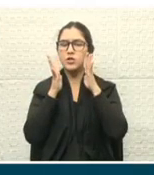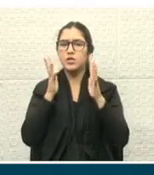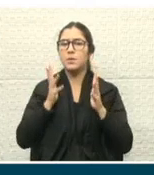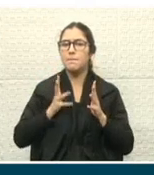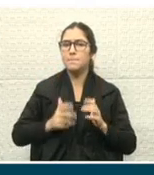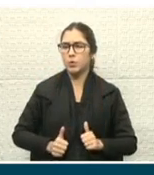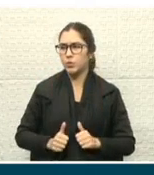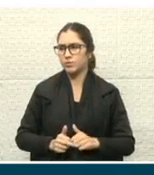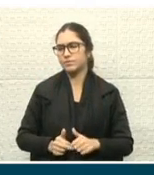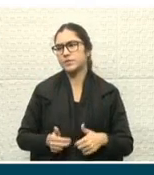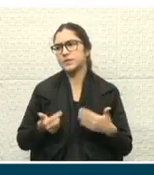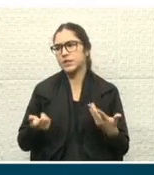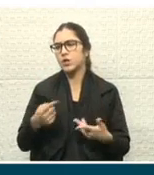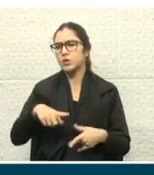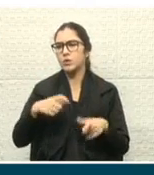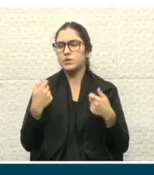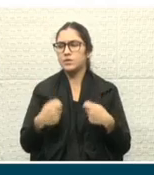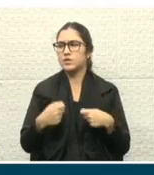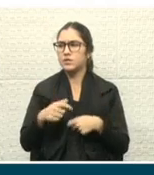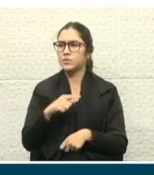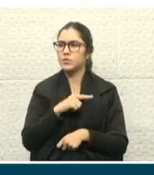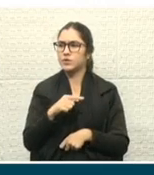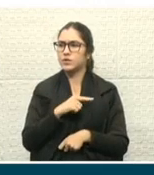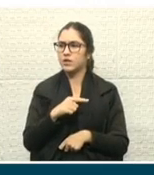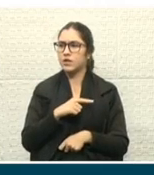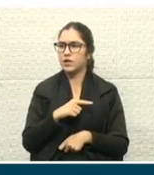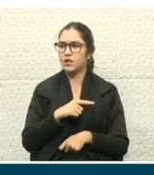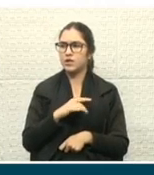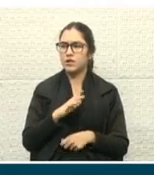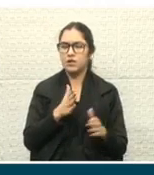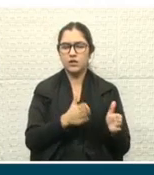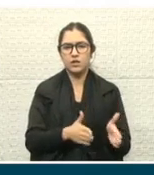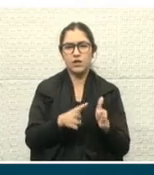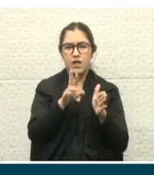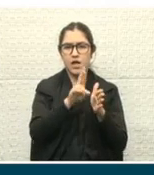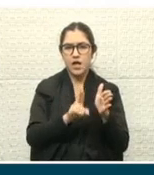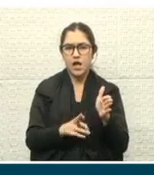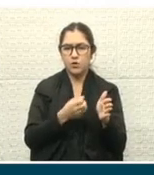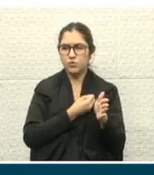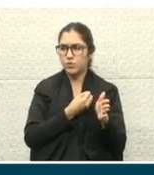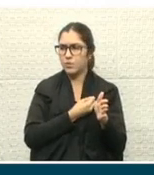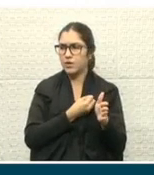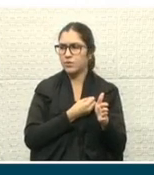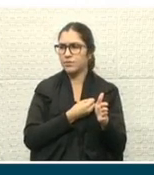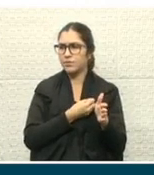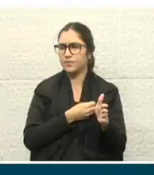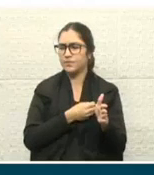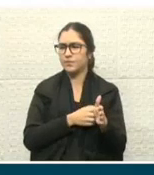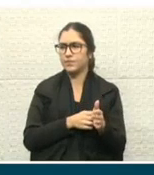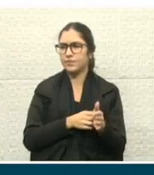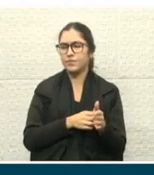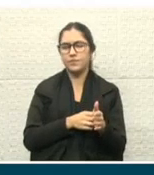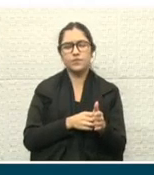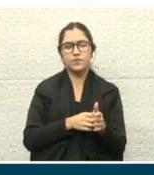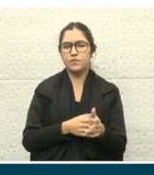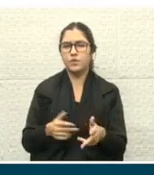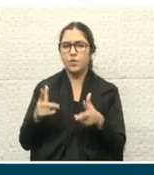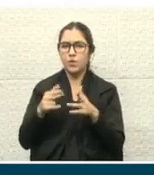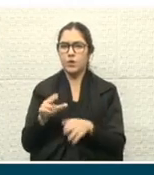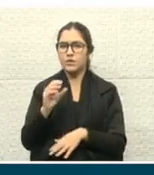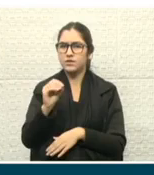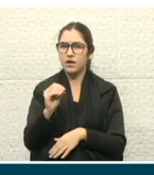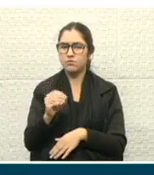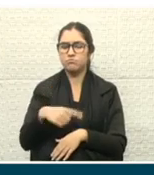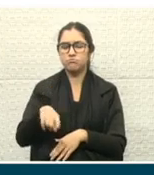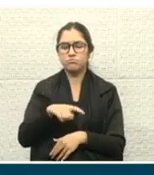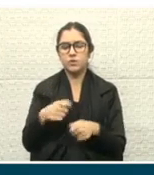puro? Então, nós precisaríamos ter a parte real do número como sendo zero. Então,